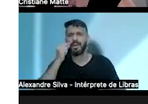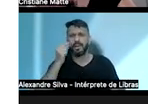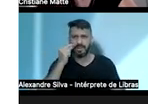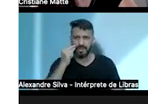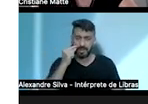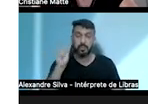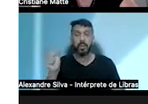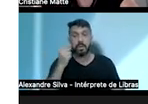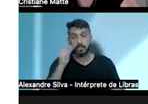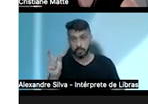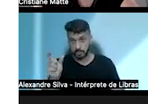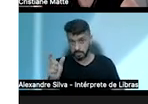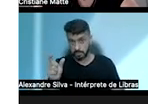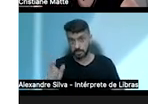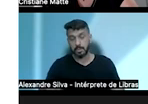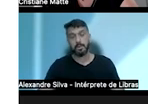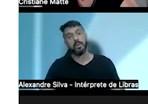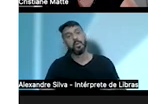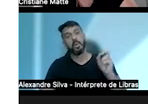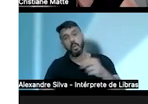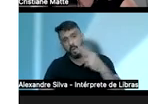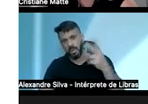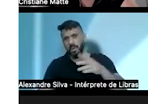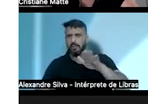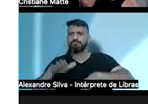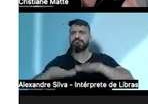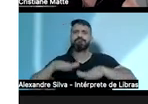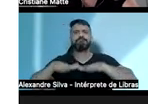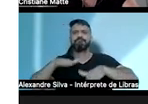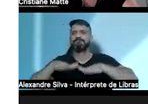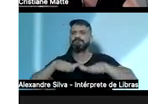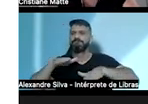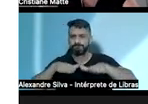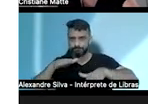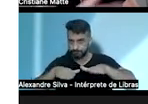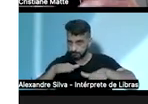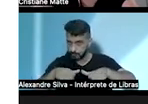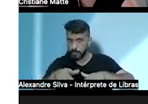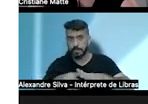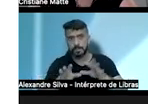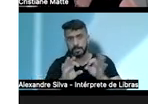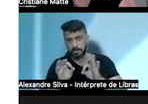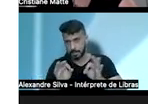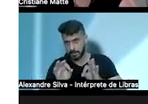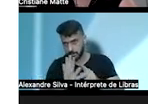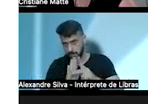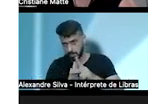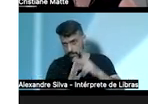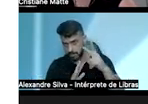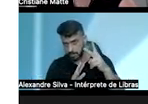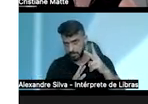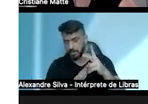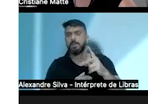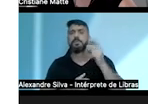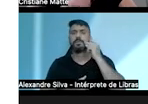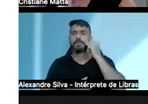ele correr quanto ele quiser. Ou então exercício em esteira, são esteiras especiais preparadas que a gente tem no laboratório para colocar os ratinhos,